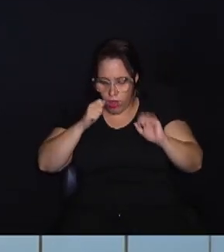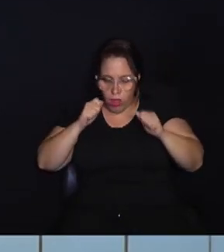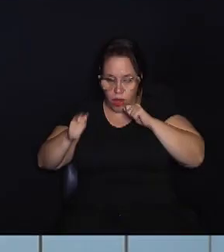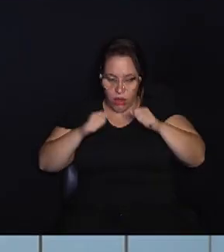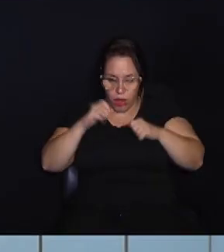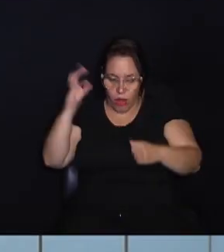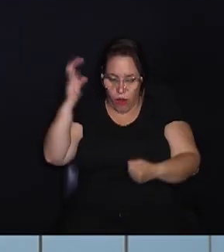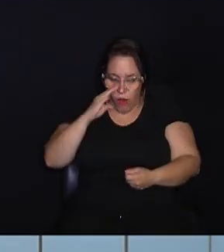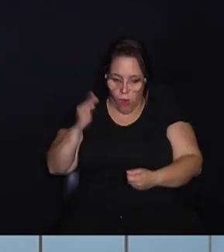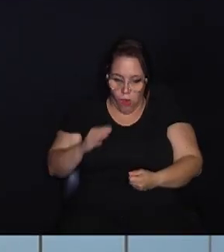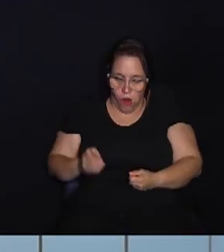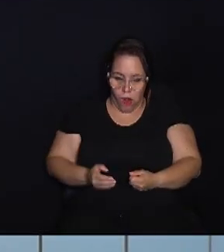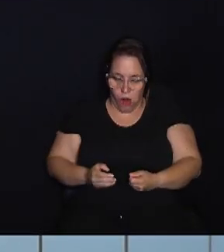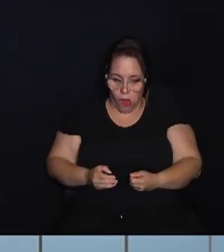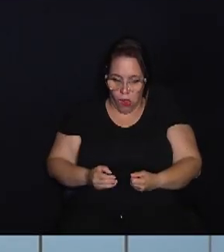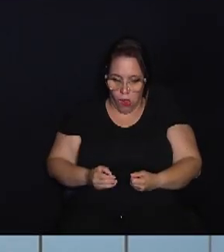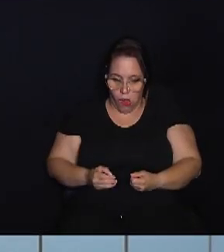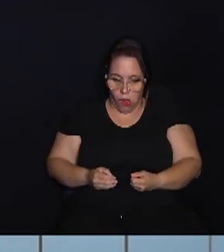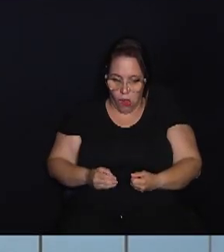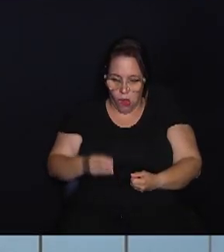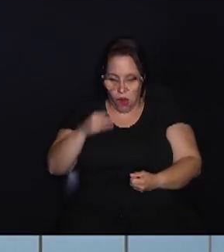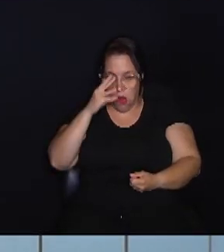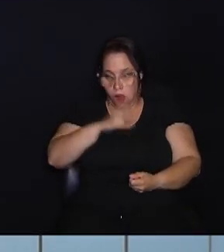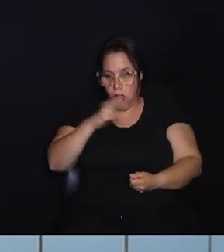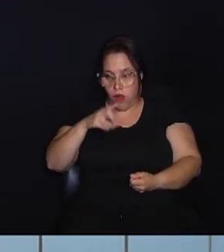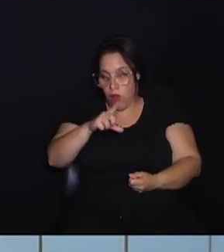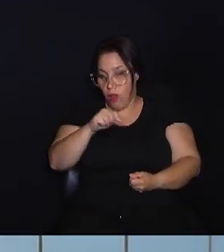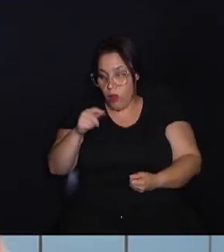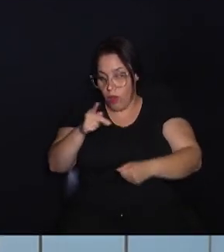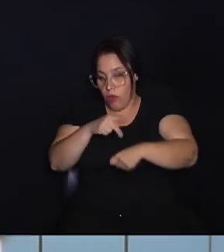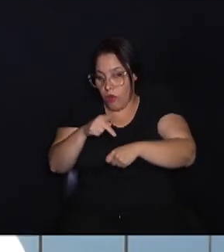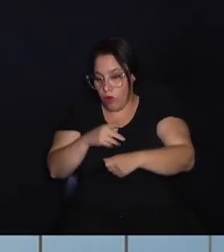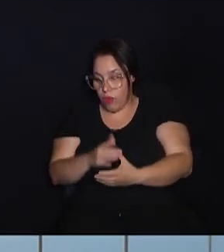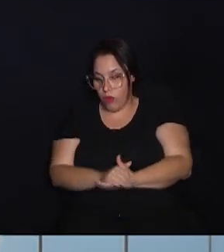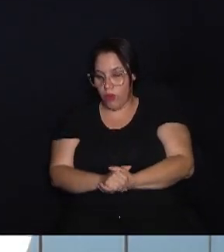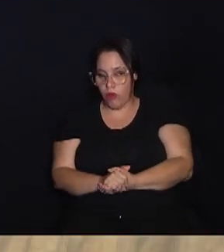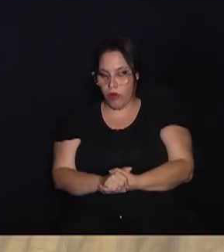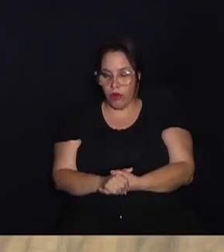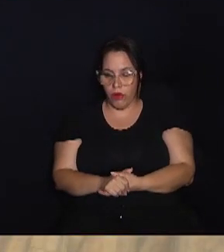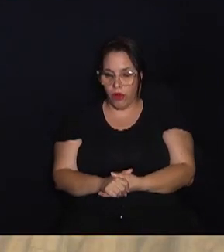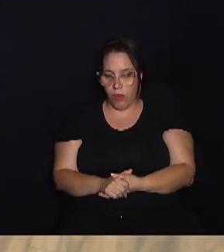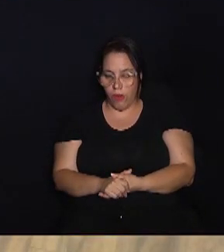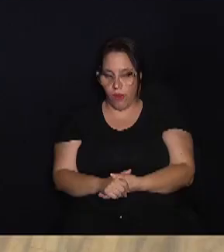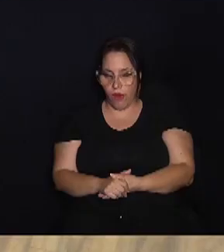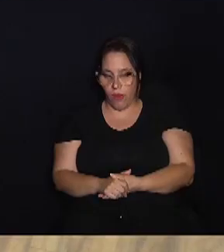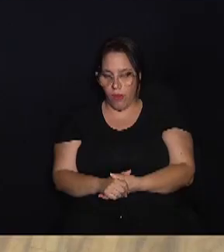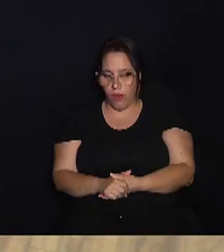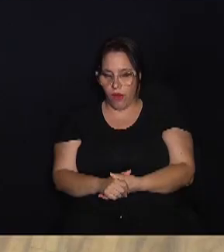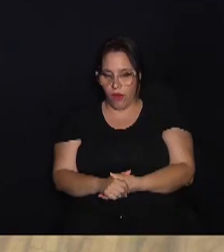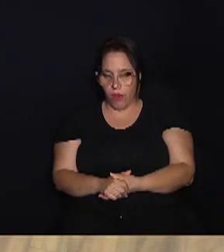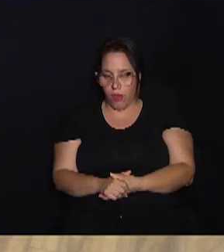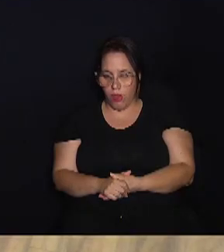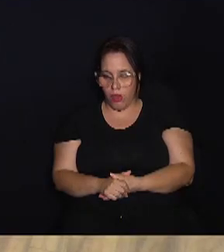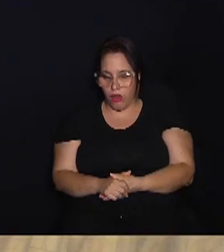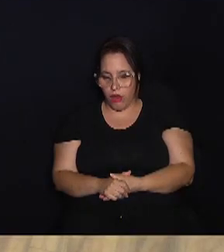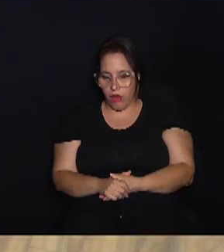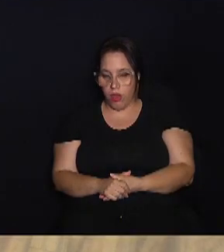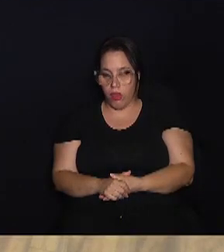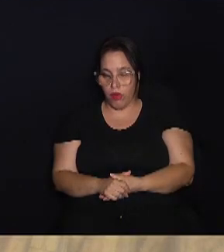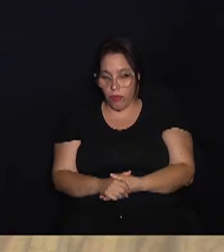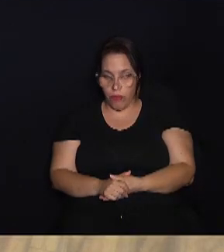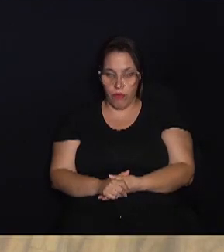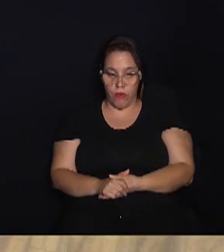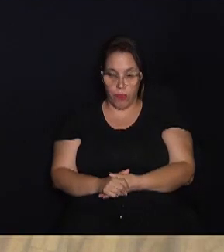em sites... fora do país. Fora do país, né? É um desafio que está colocado